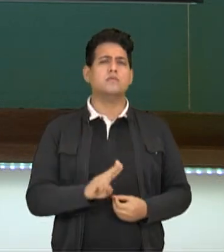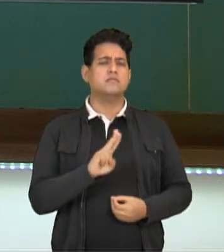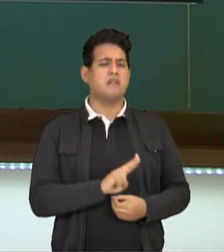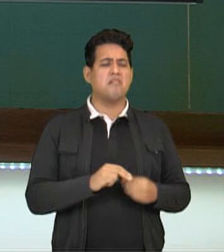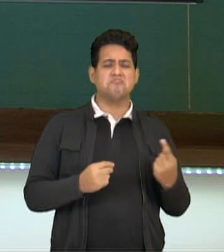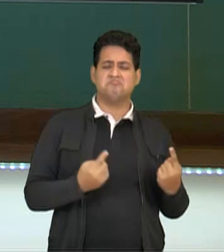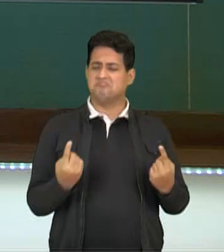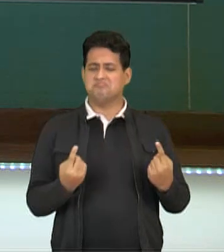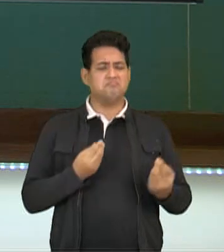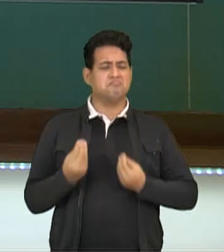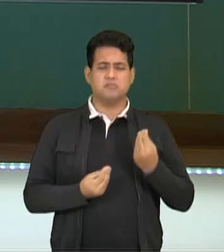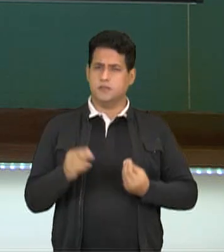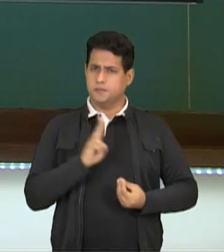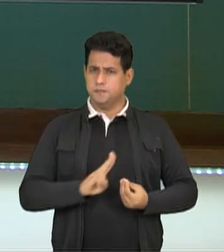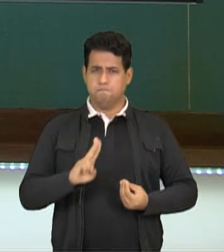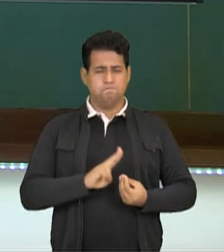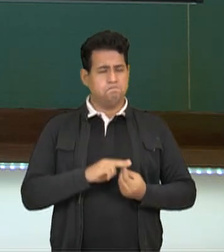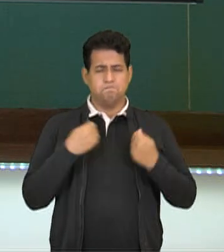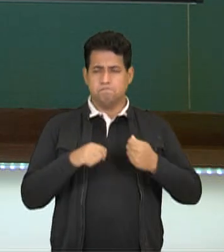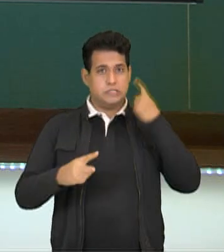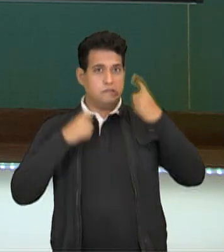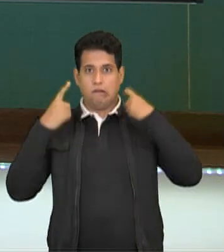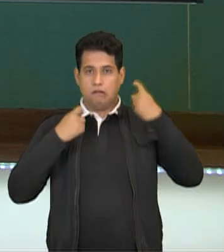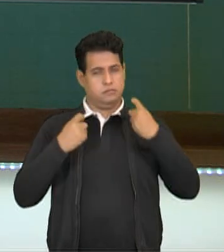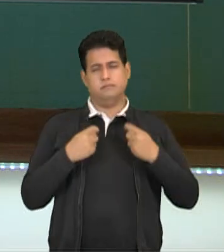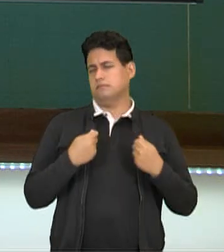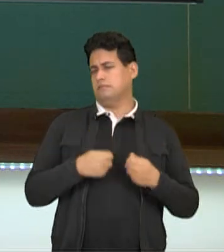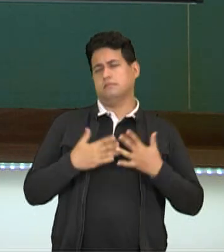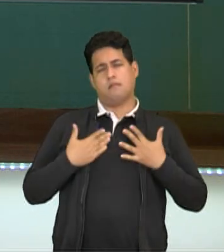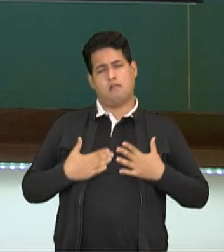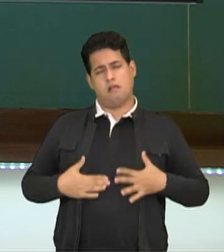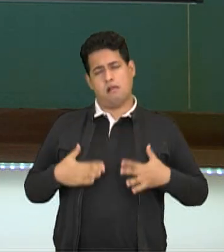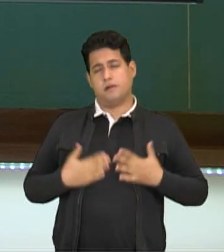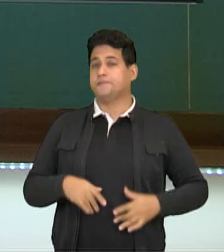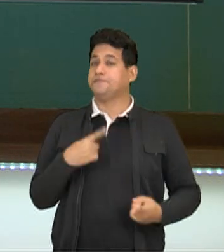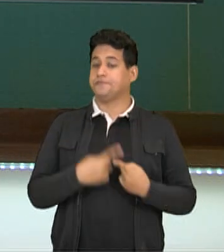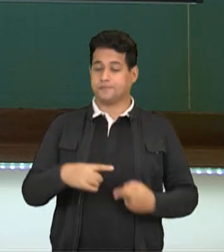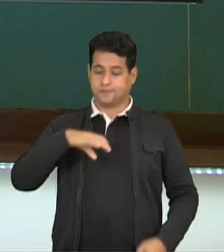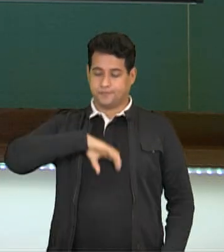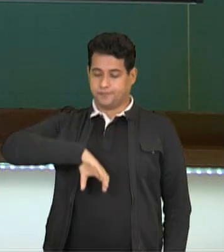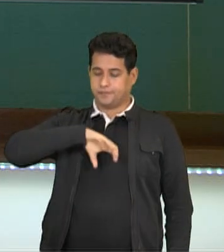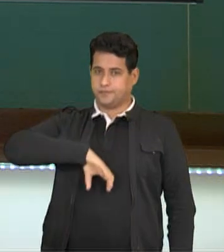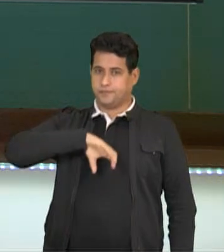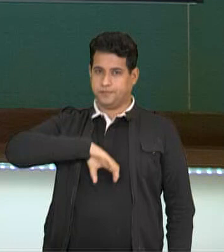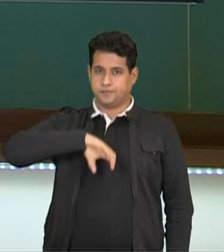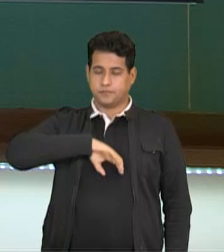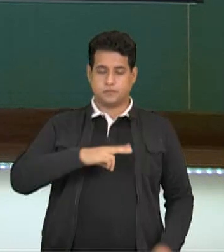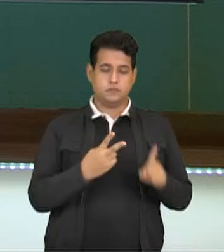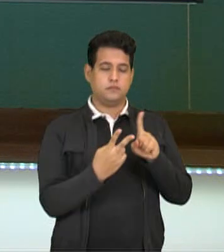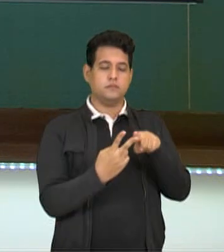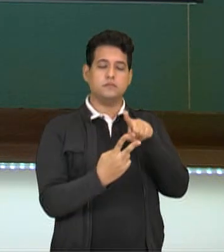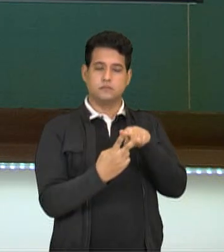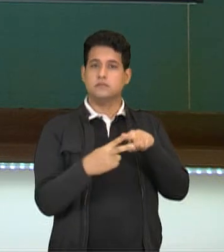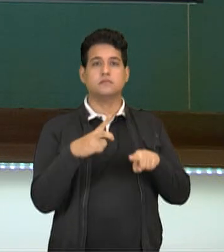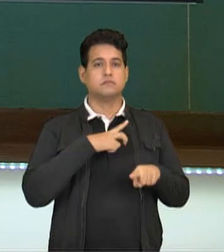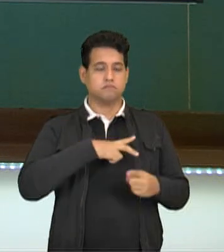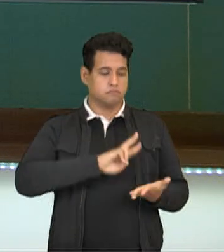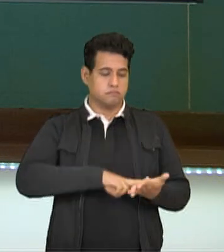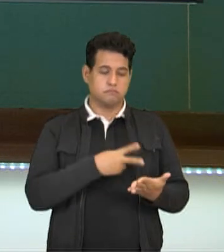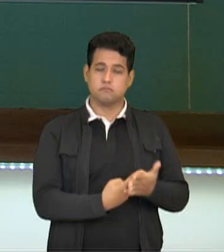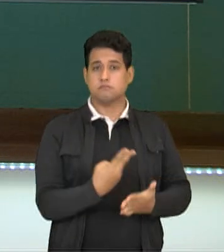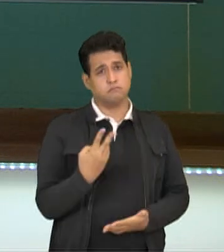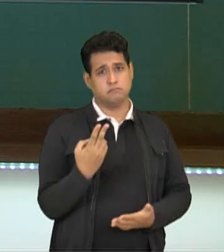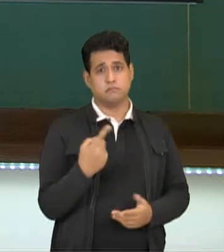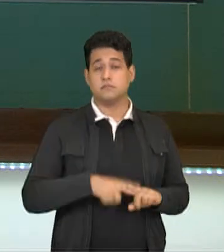quando deve usar outra, não se preocupe. A gente sabe que na língua portuguesa, ambas acabam tendo a mesma tradução.